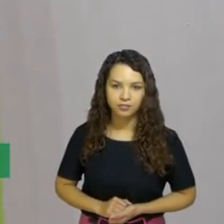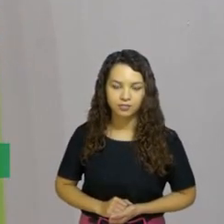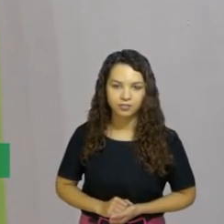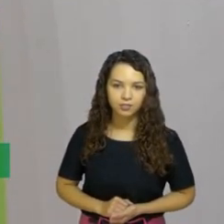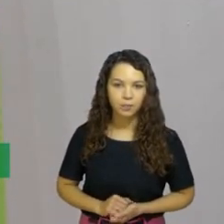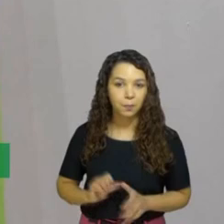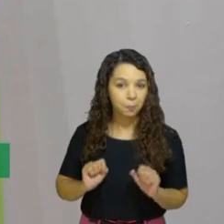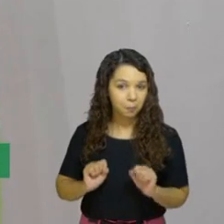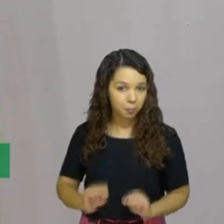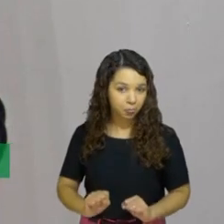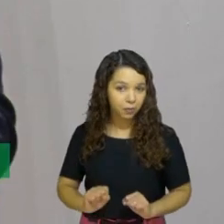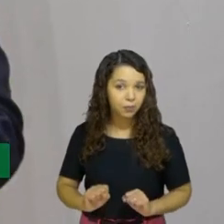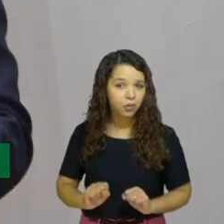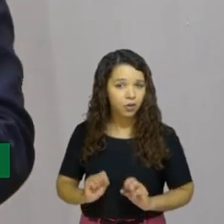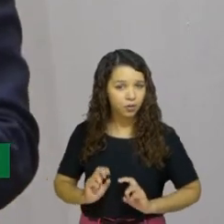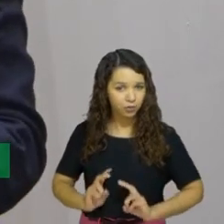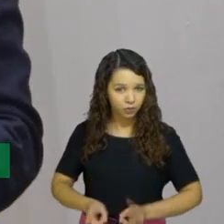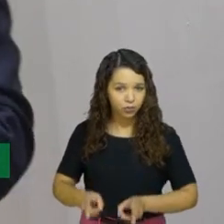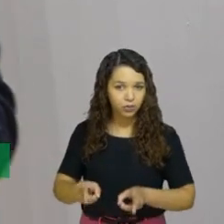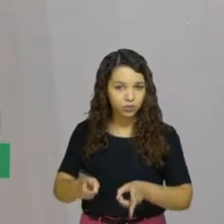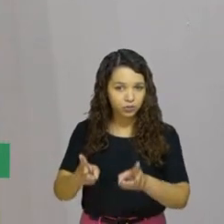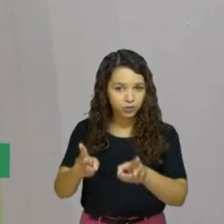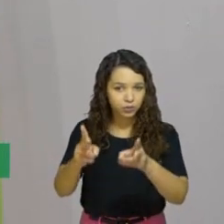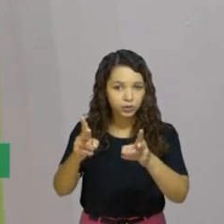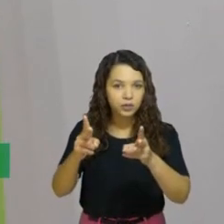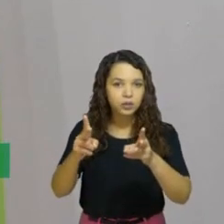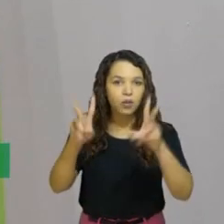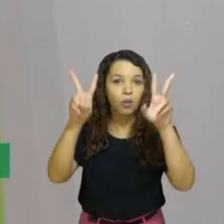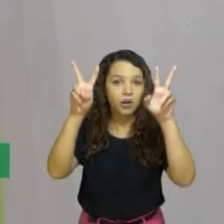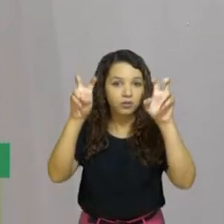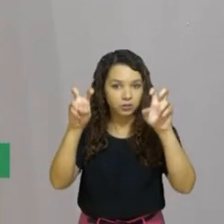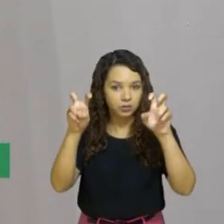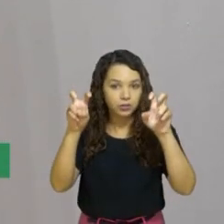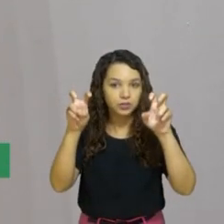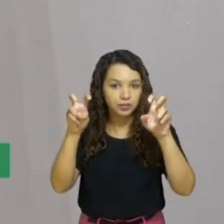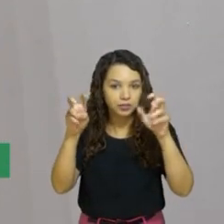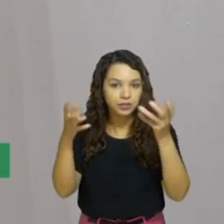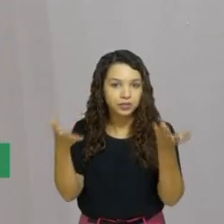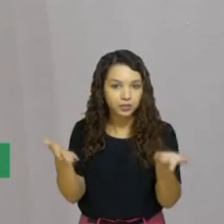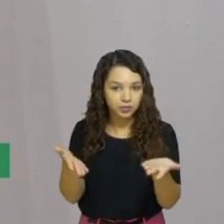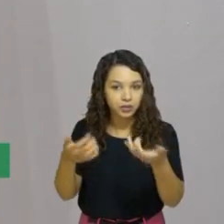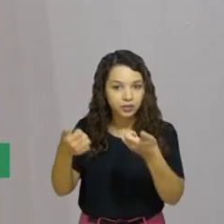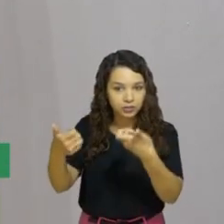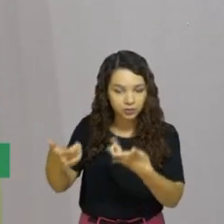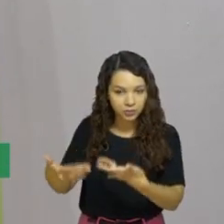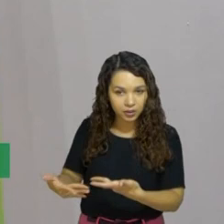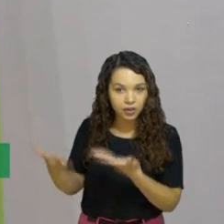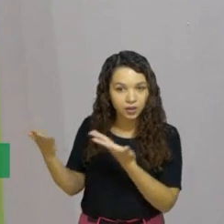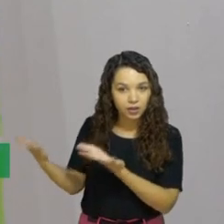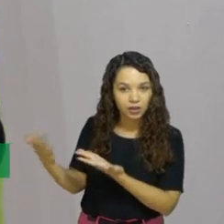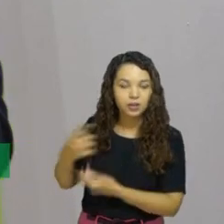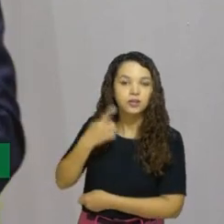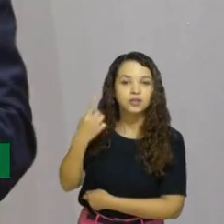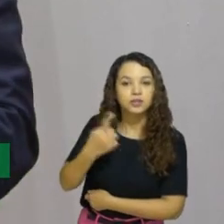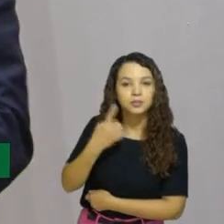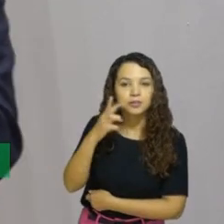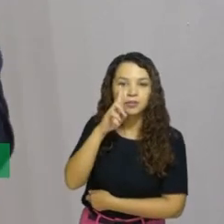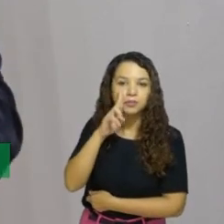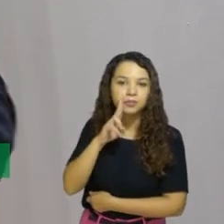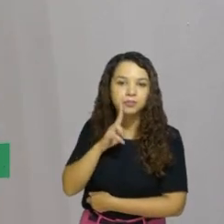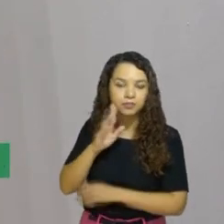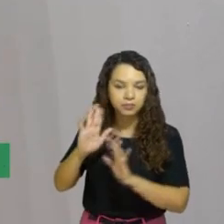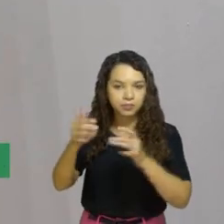poderia até dar continuidade ao assunto trazido aqui pelo nosso colega deputado Ivan